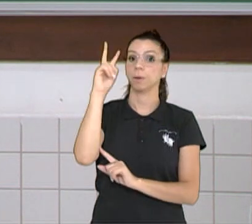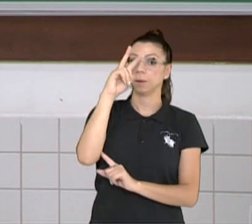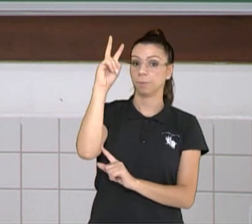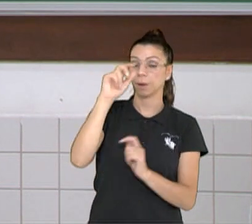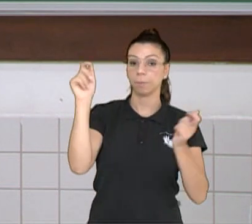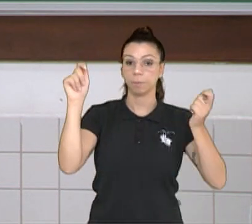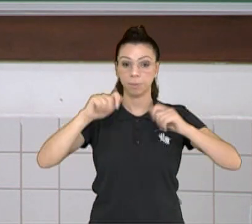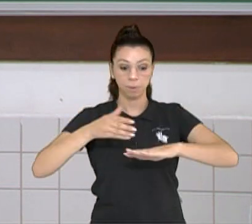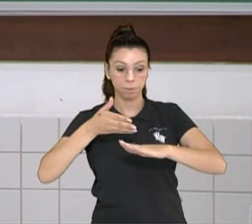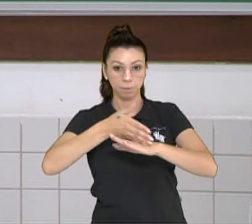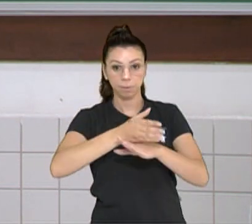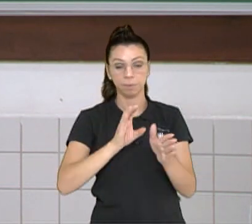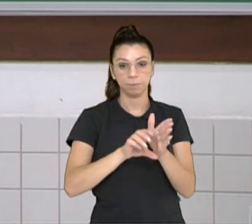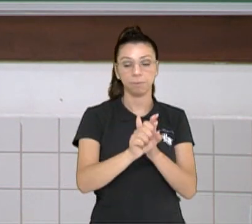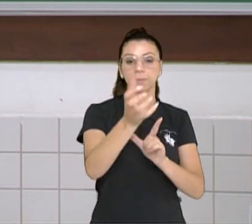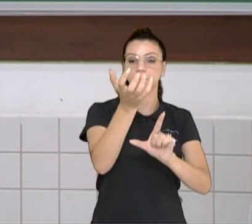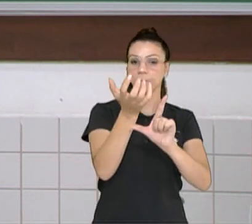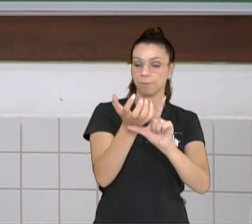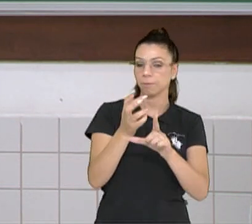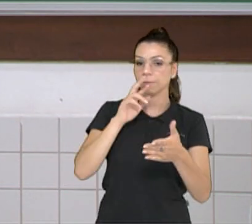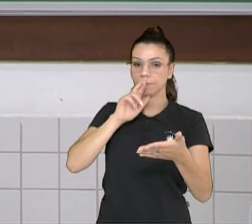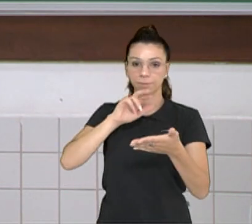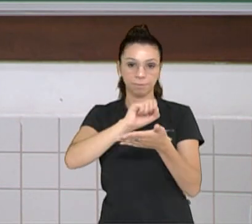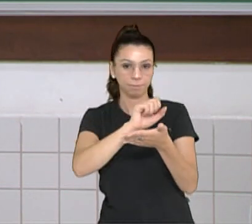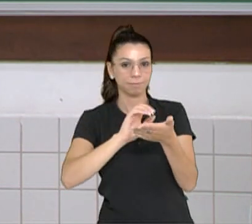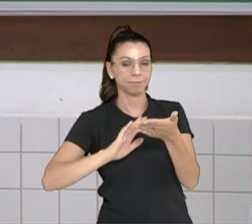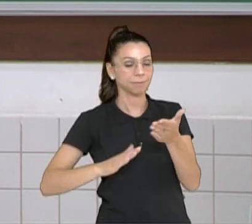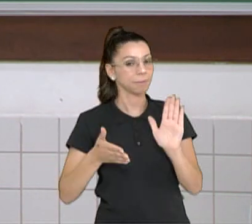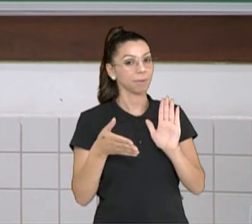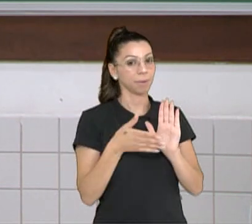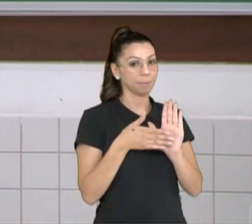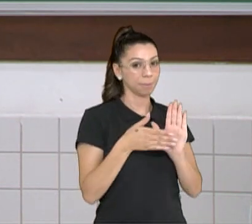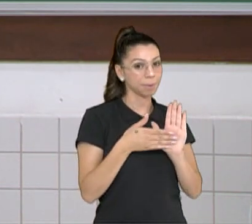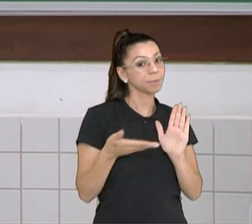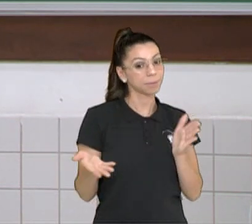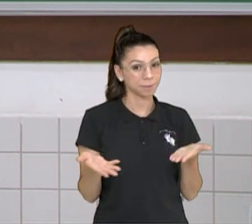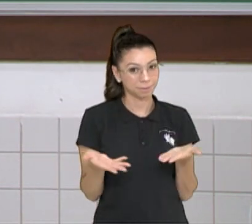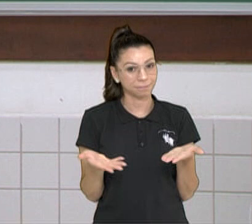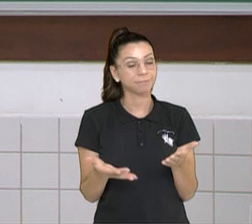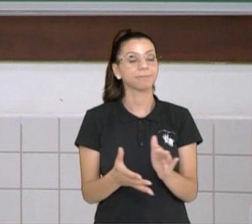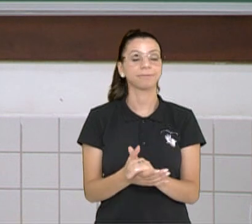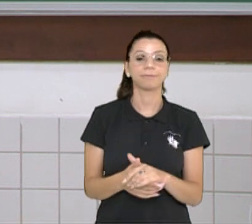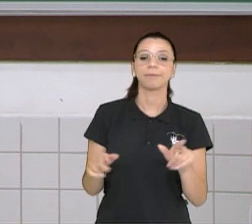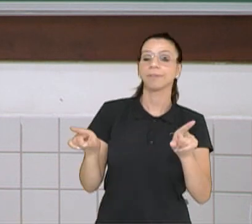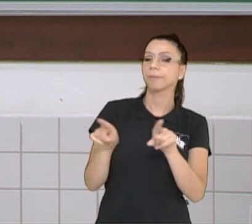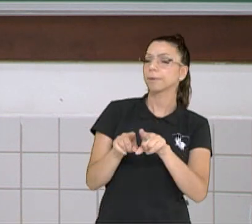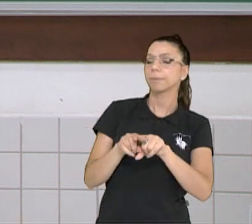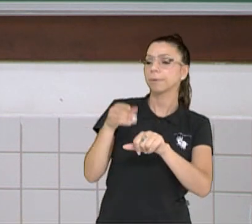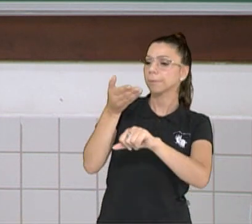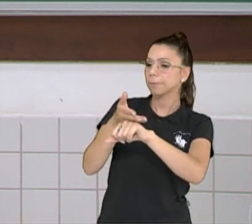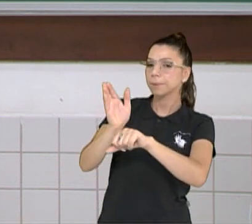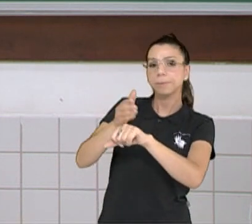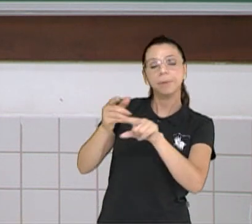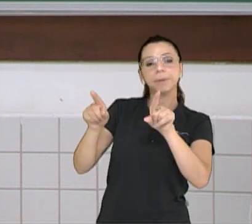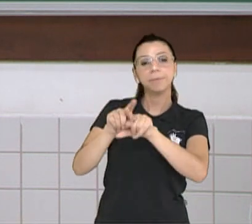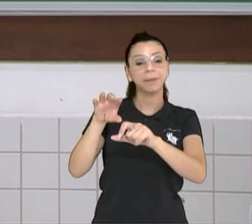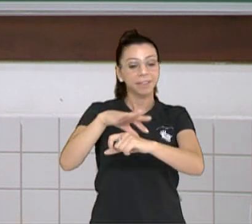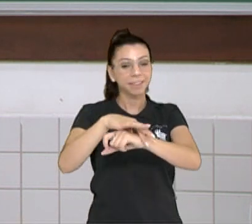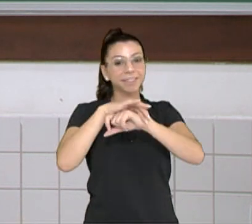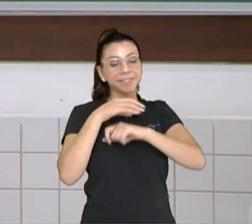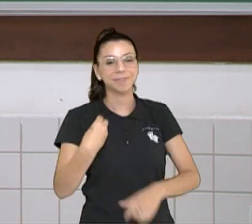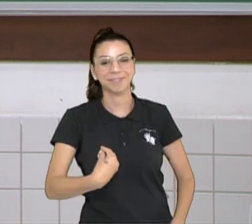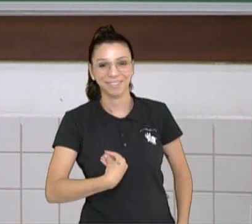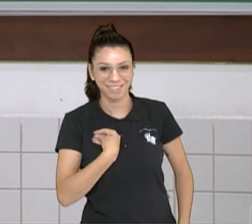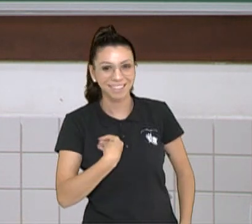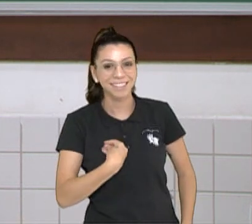devem acessar a plataforma do Class, realizar as atividades que são propostas para essa aula, tanto para praticar como para garantir a sua